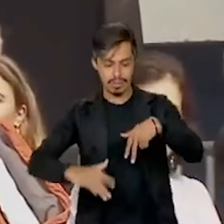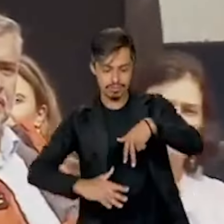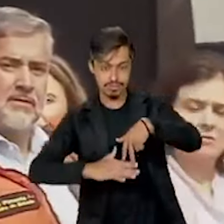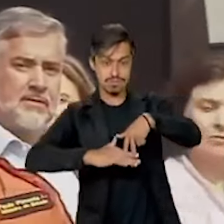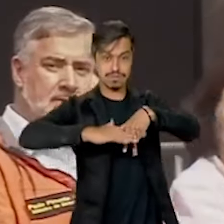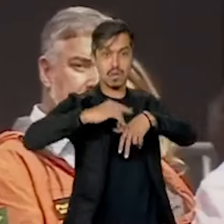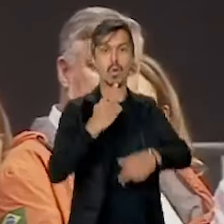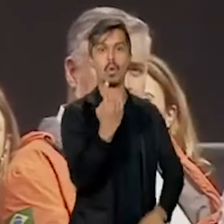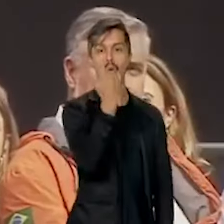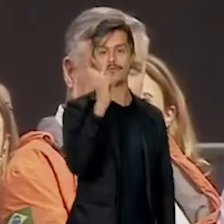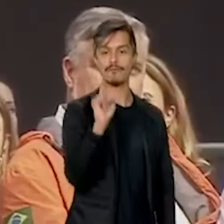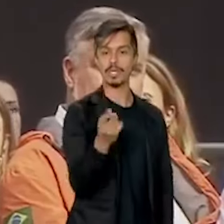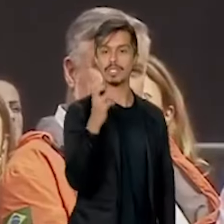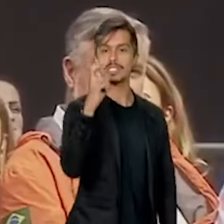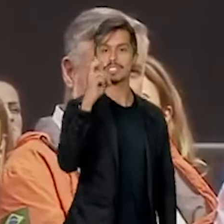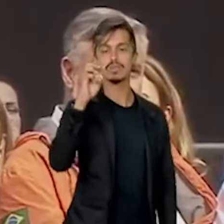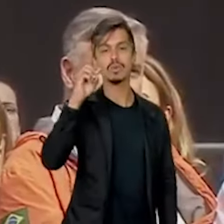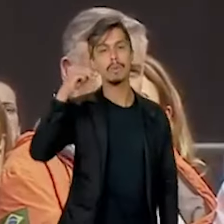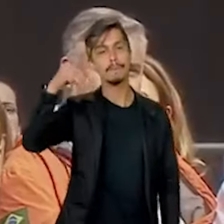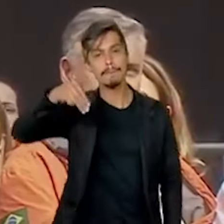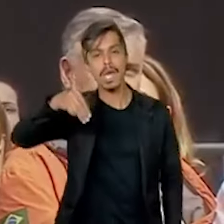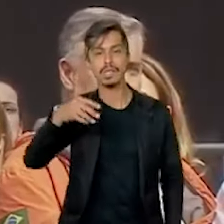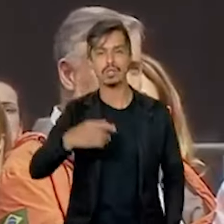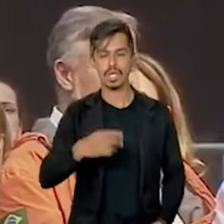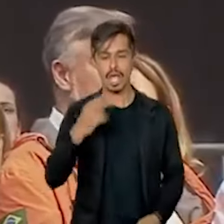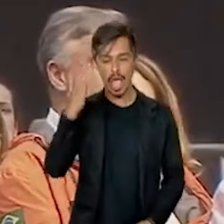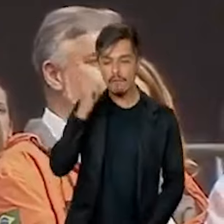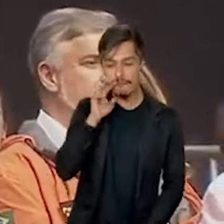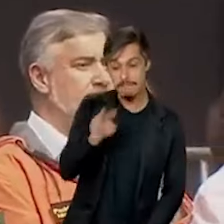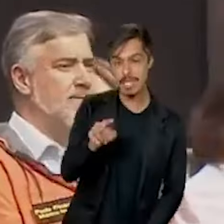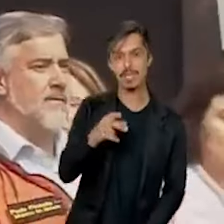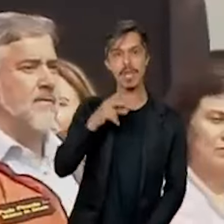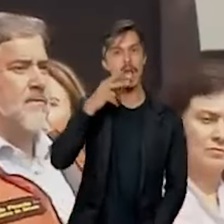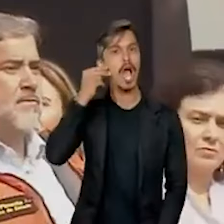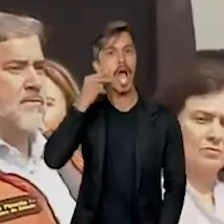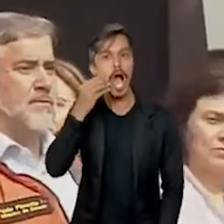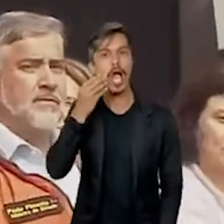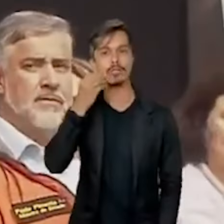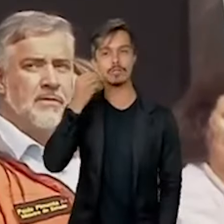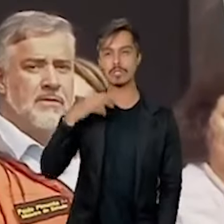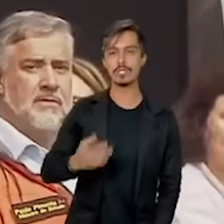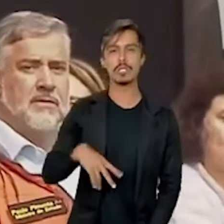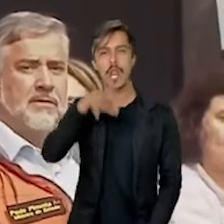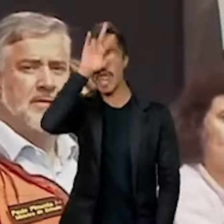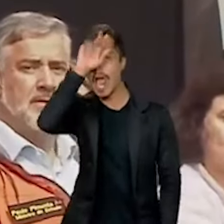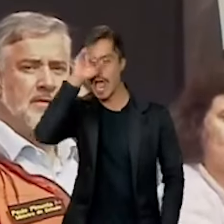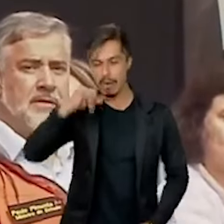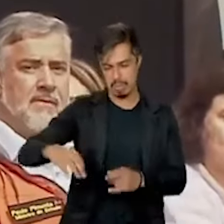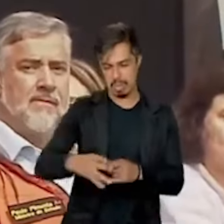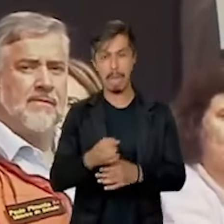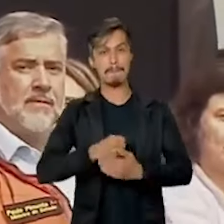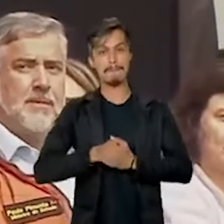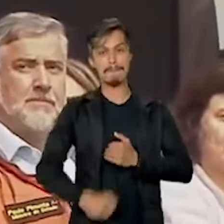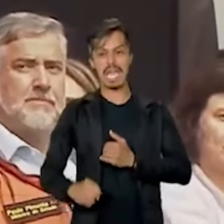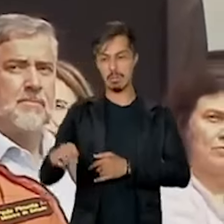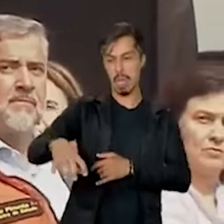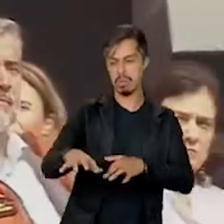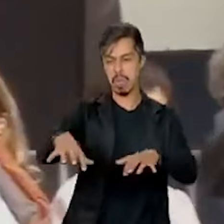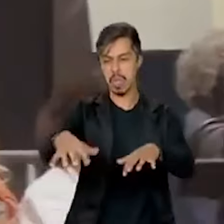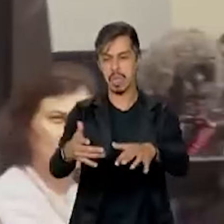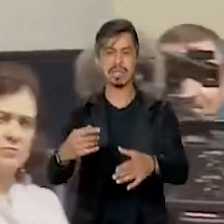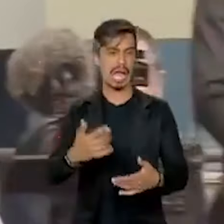casa. Eu sei o que é acordar meia-noite com rato, com barata e com fezes boiando dentro da sala para poder tirar